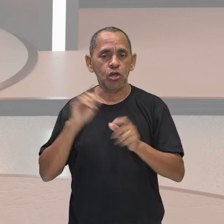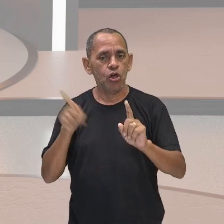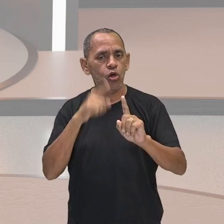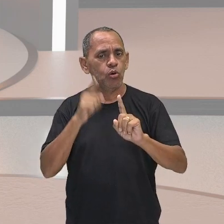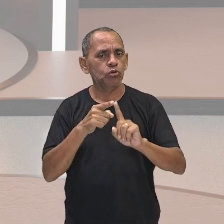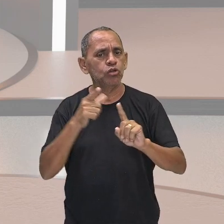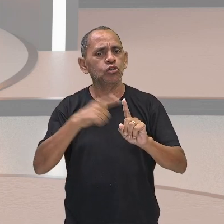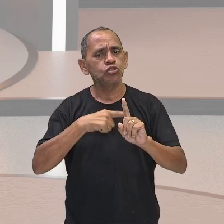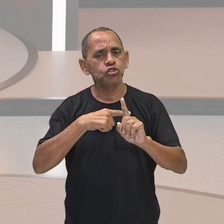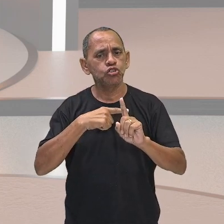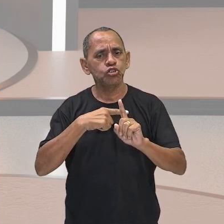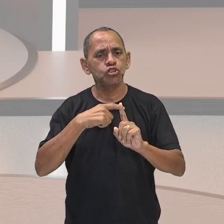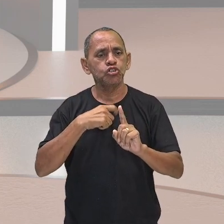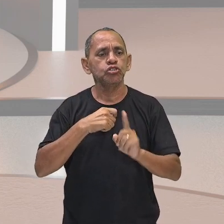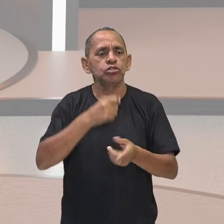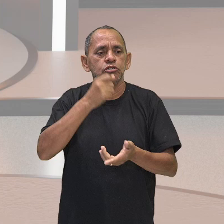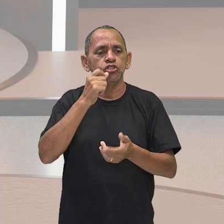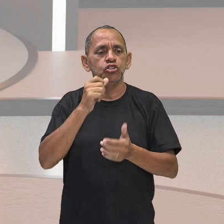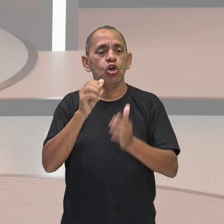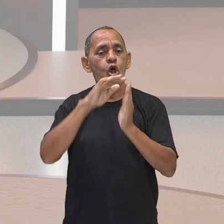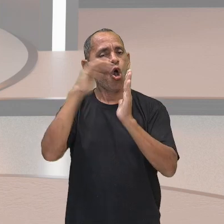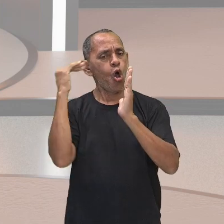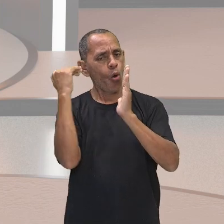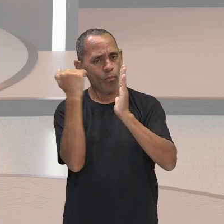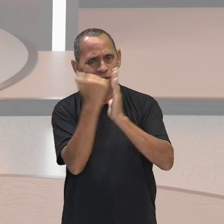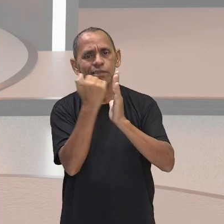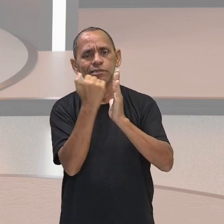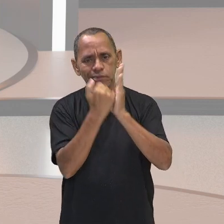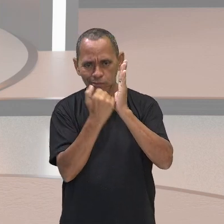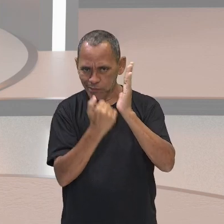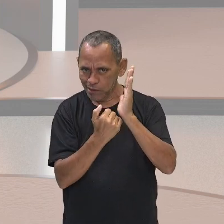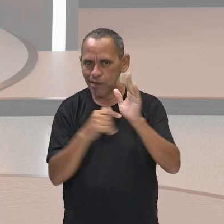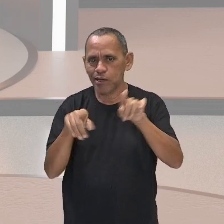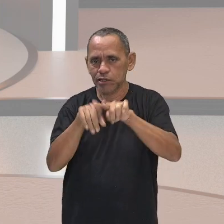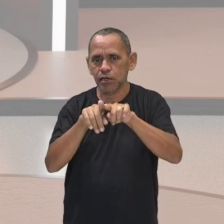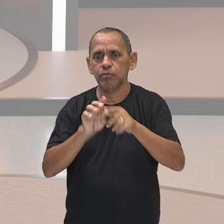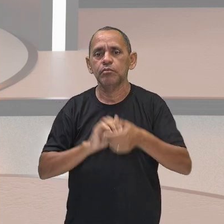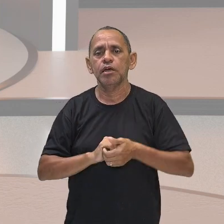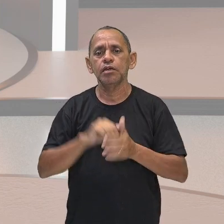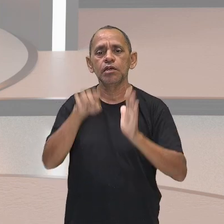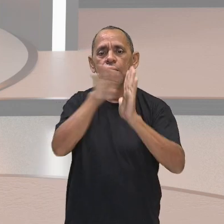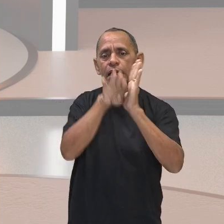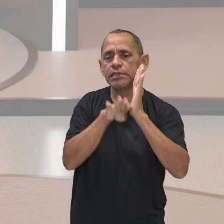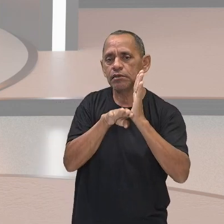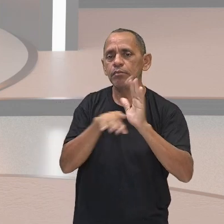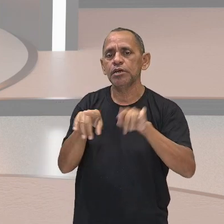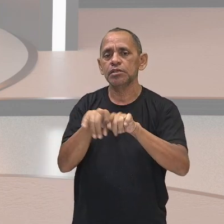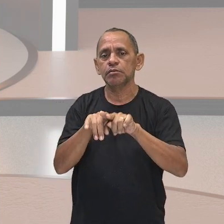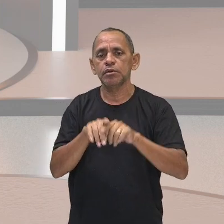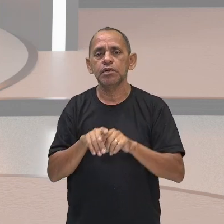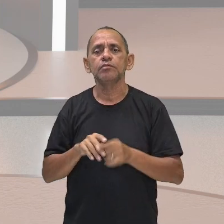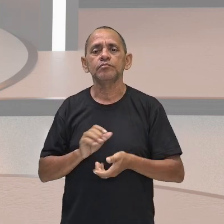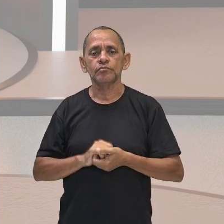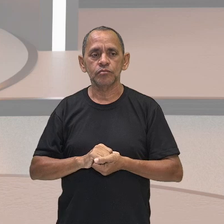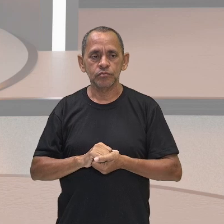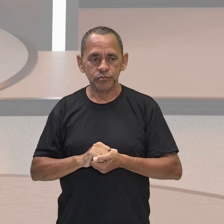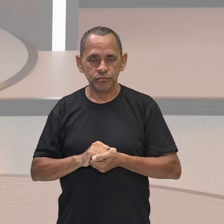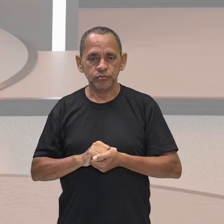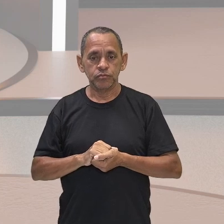do Papa, os bispos, então, de Olinda, o Dom Vital Maria e o do Pará, o Dom Antônio Macedo